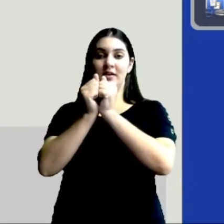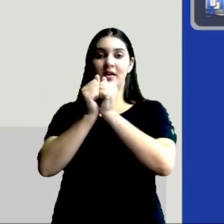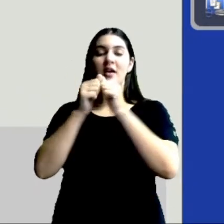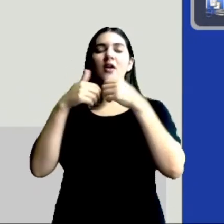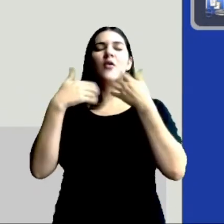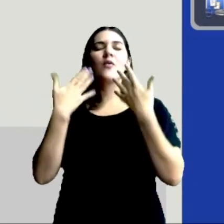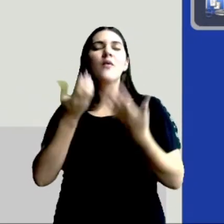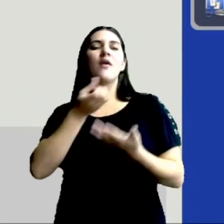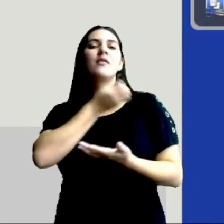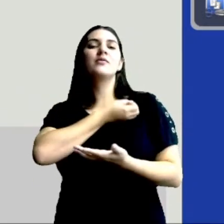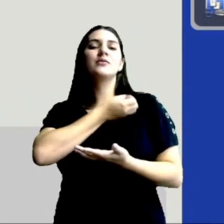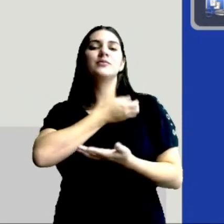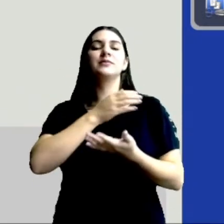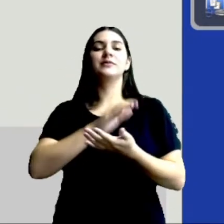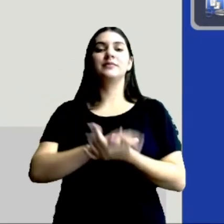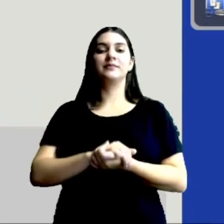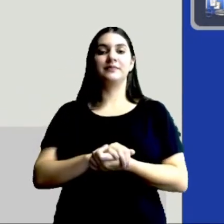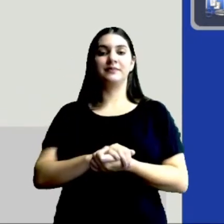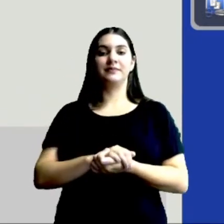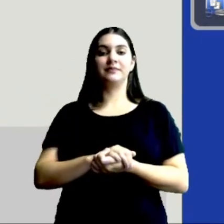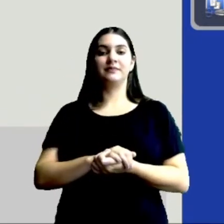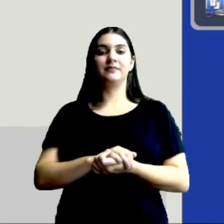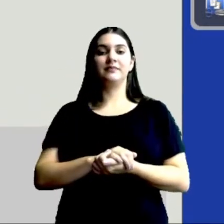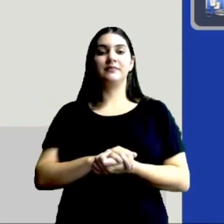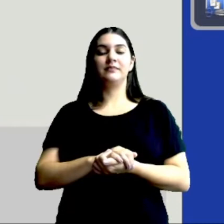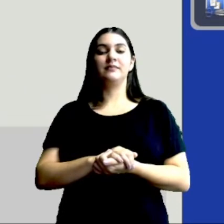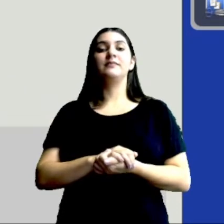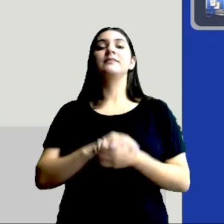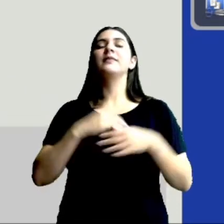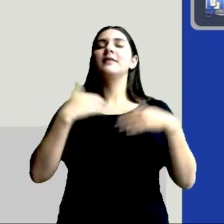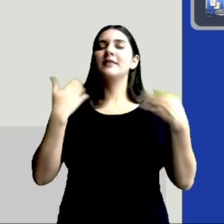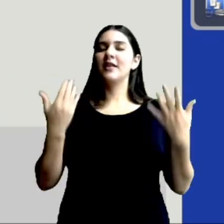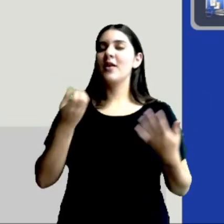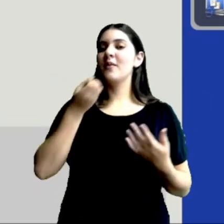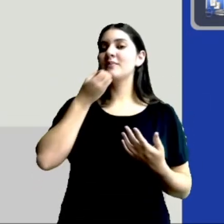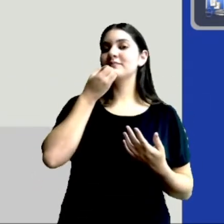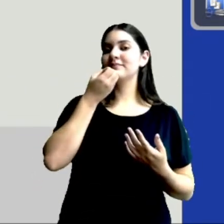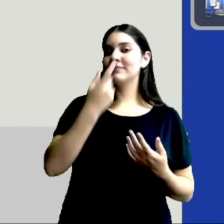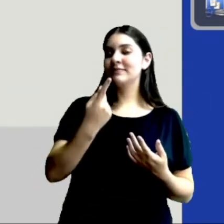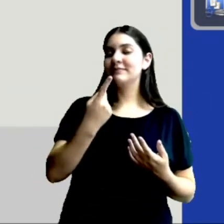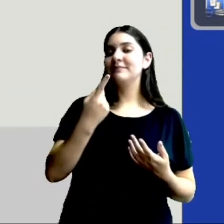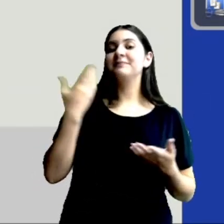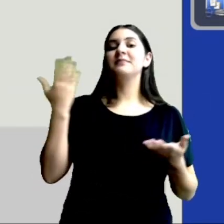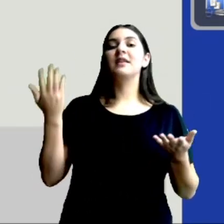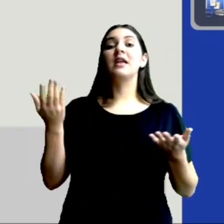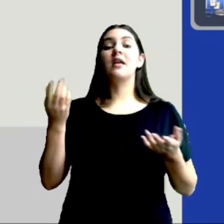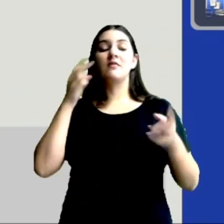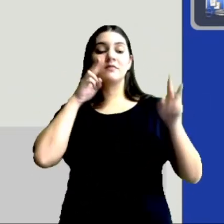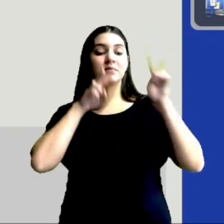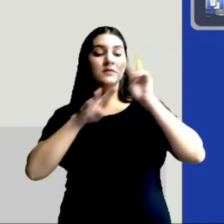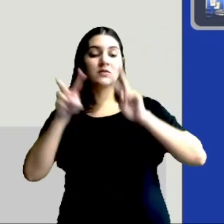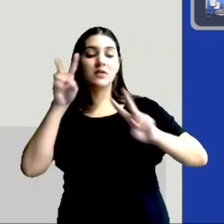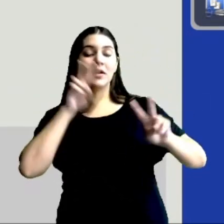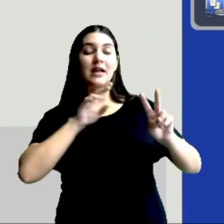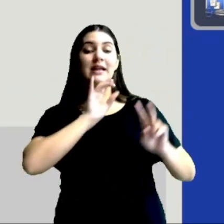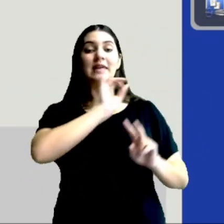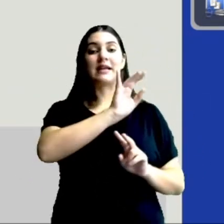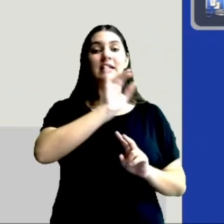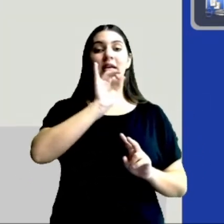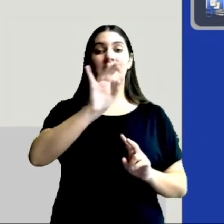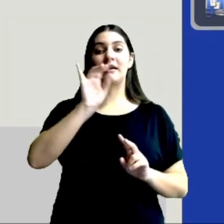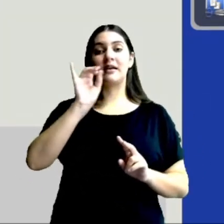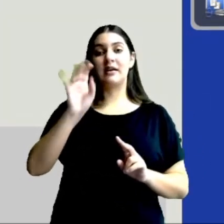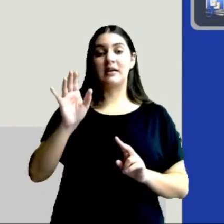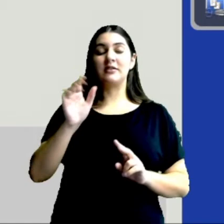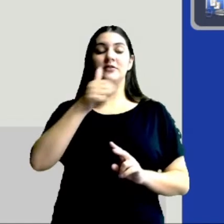é esse? Muito bem, quem conseguiu observar e viu que cada um tem que